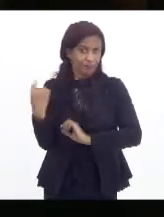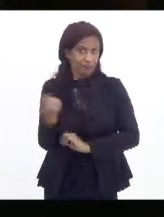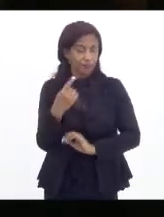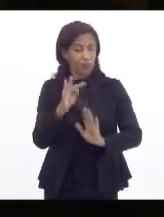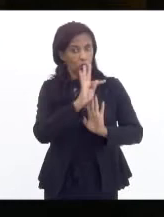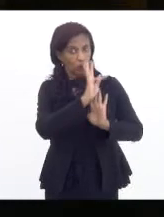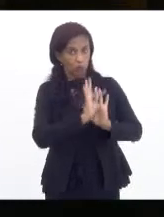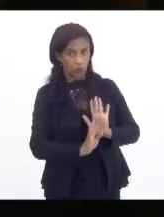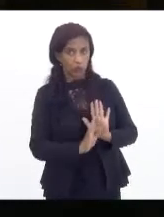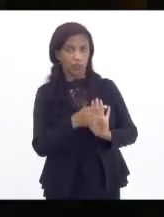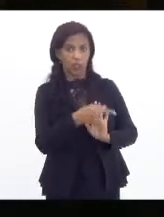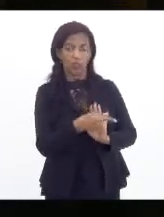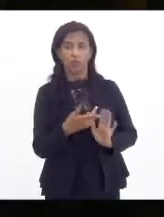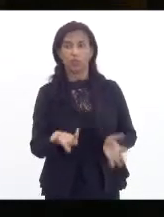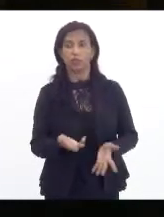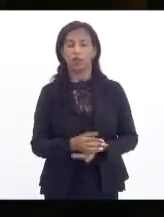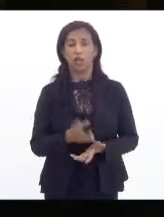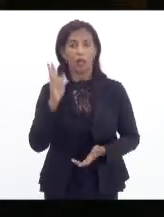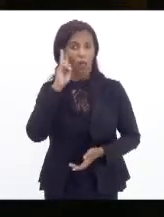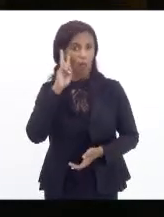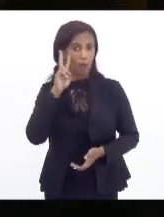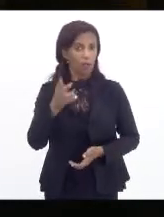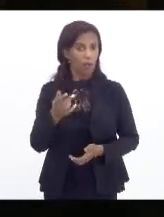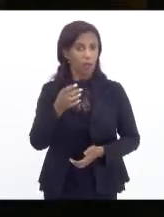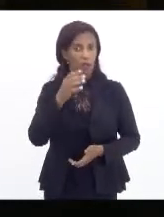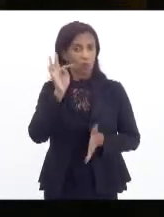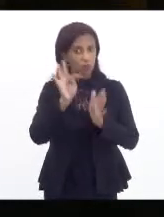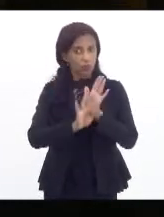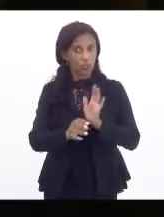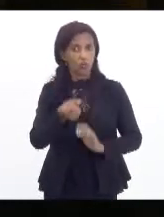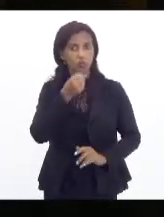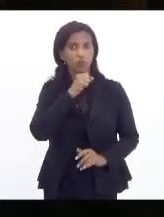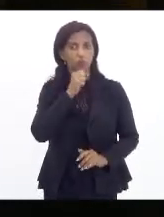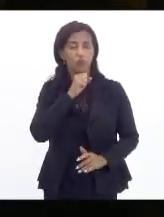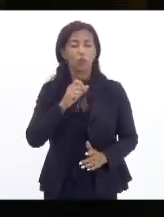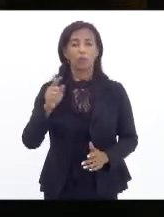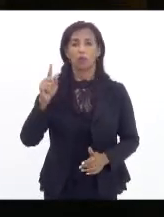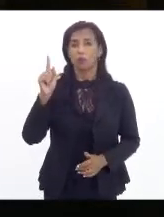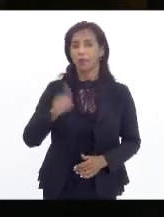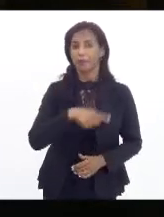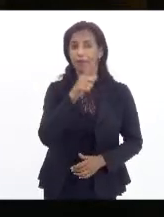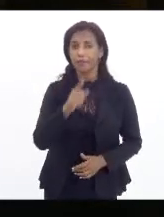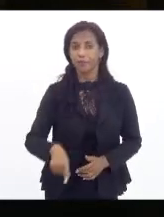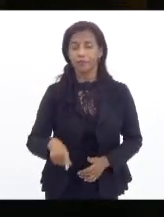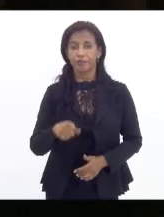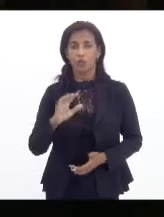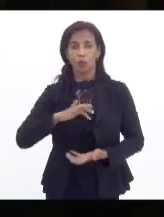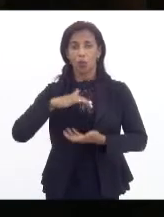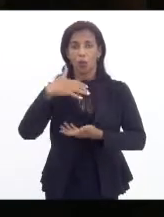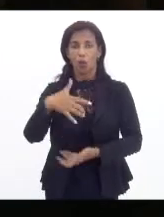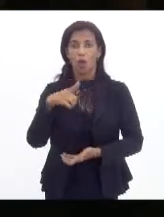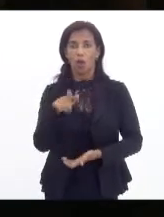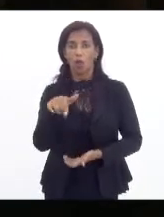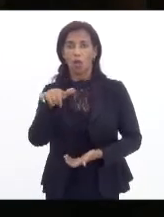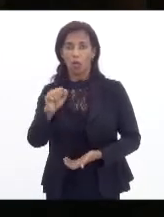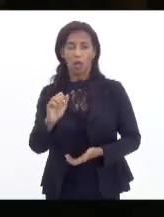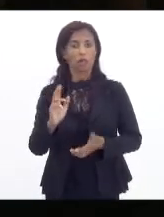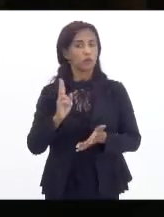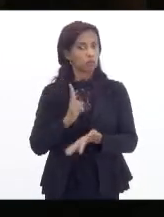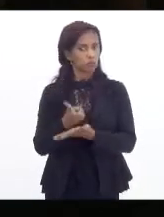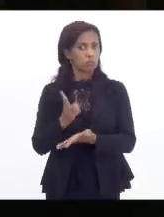texto à época era ambíguo, a gente precisa lembrar, mas sobre as isenções de botijão de gás,